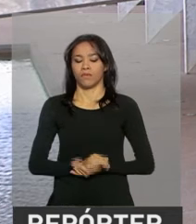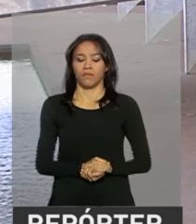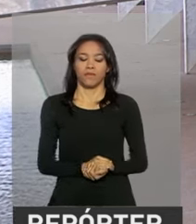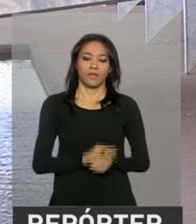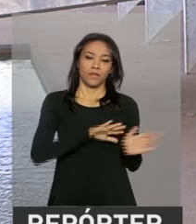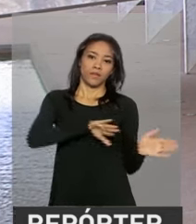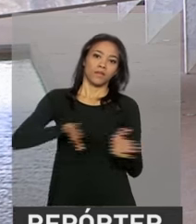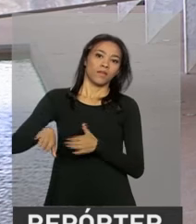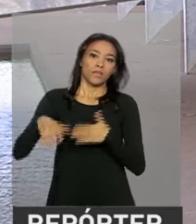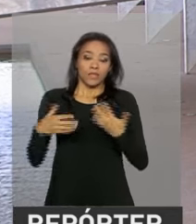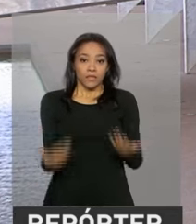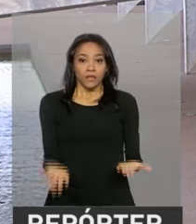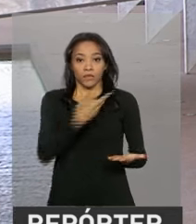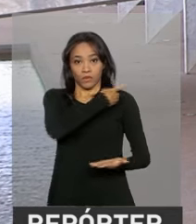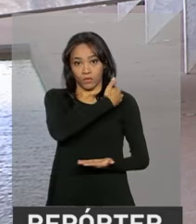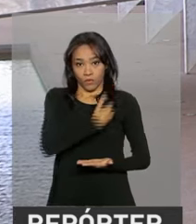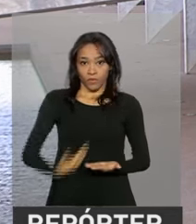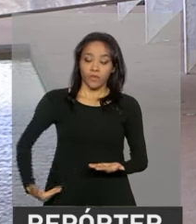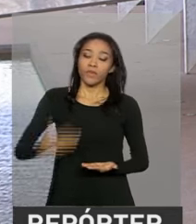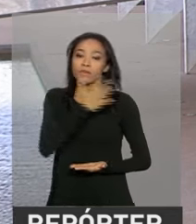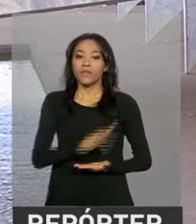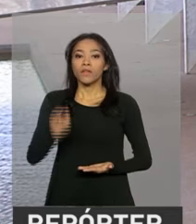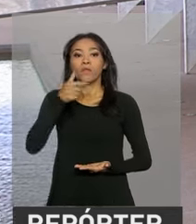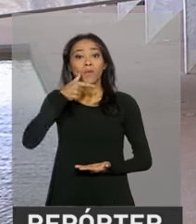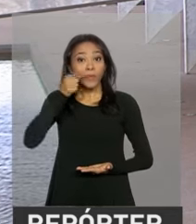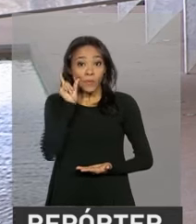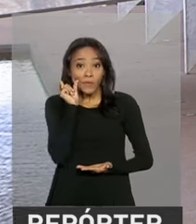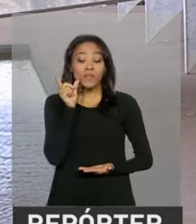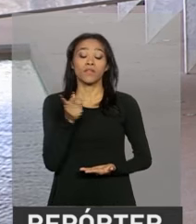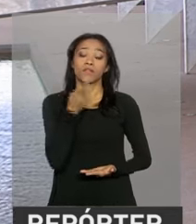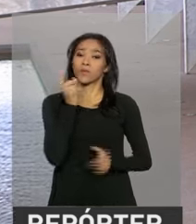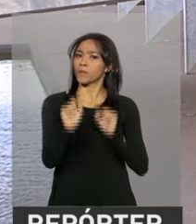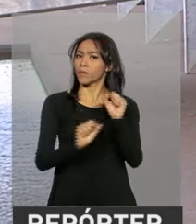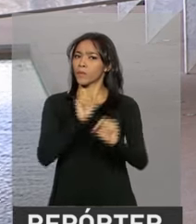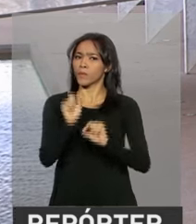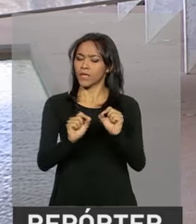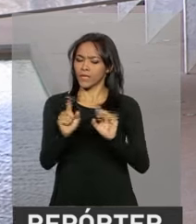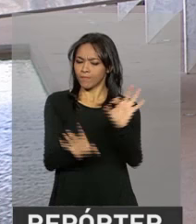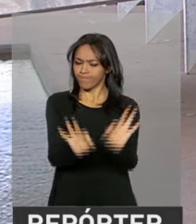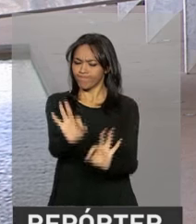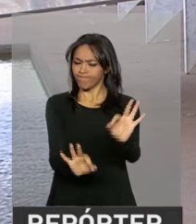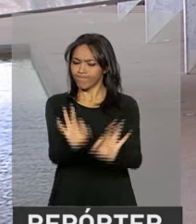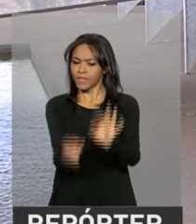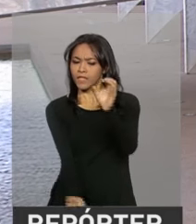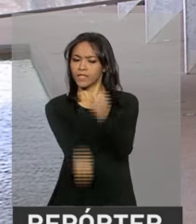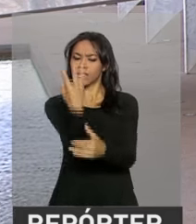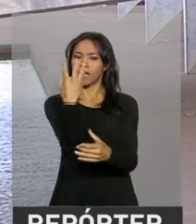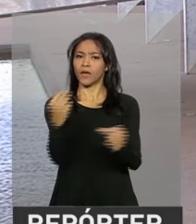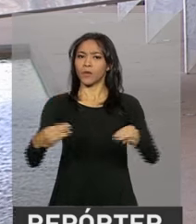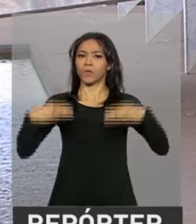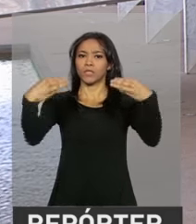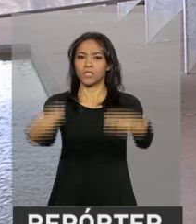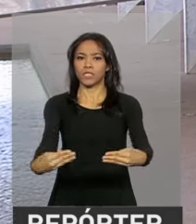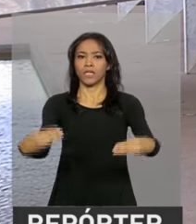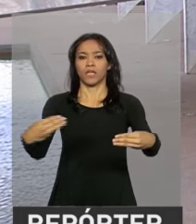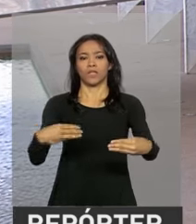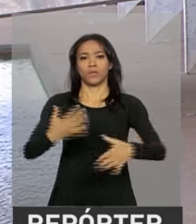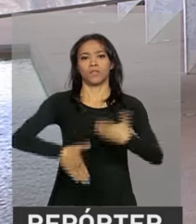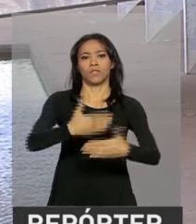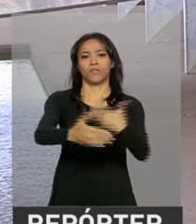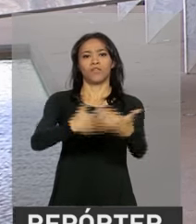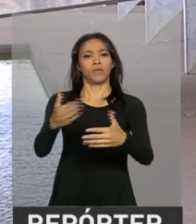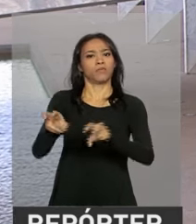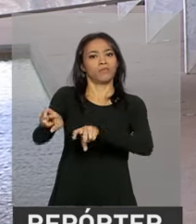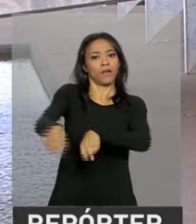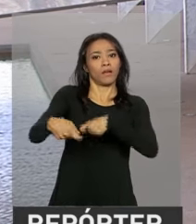Bom, e o governo federal confirmou ontem também que estuda recriar o Ministério do Desenvolvimento Agrário. A informação foi dada pelo